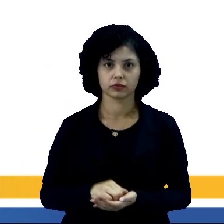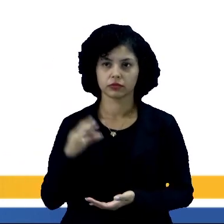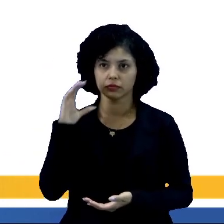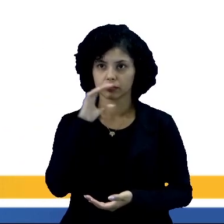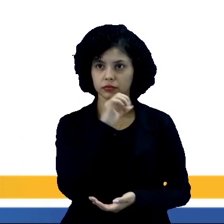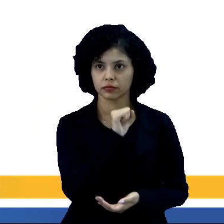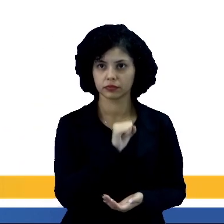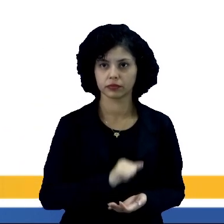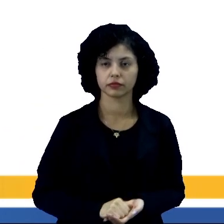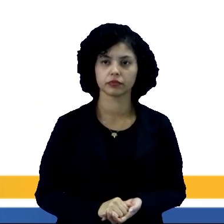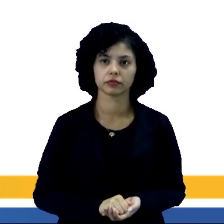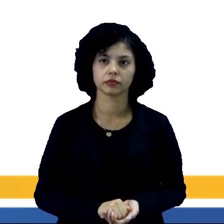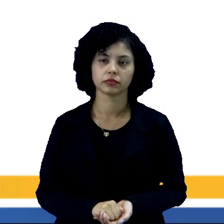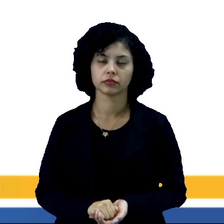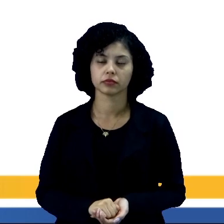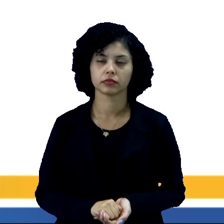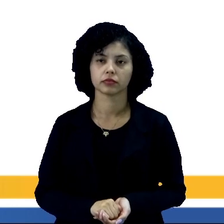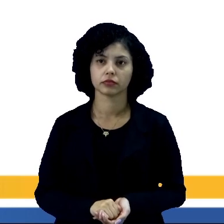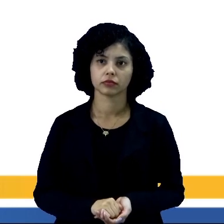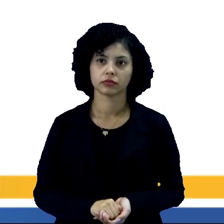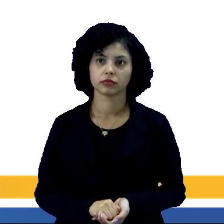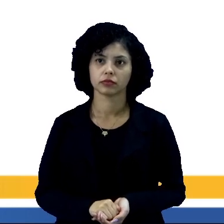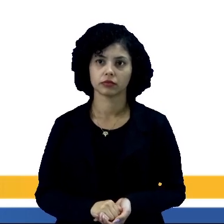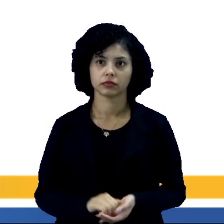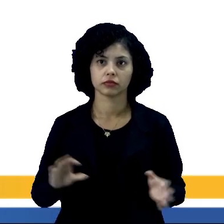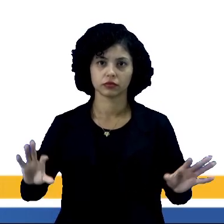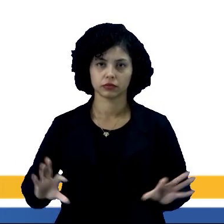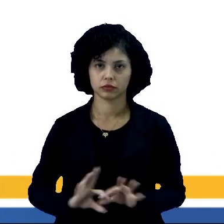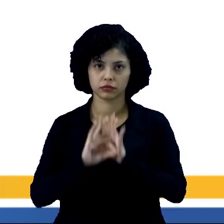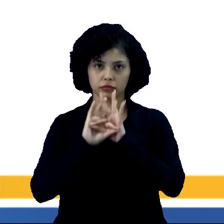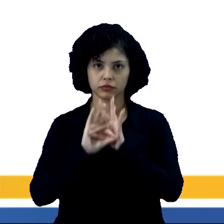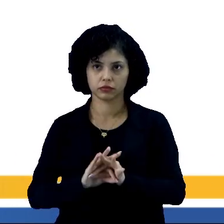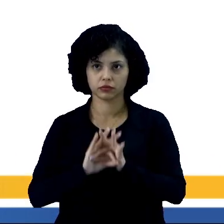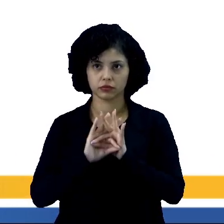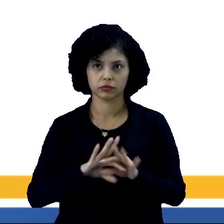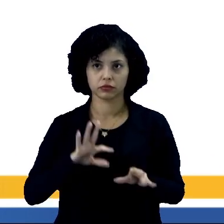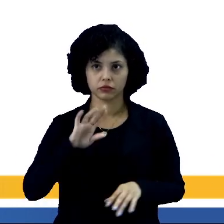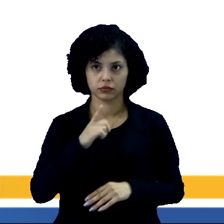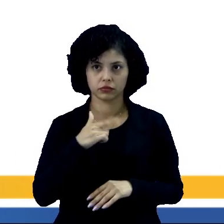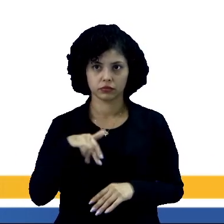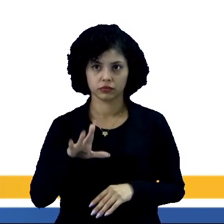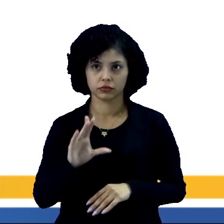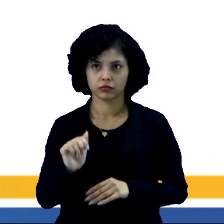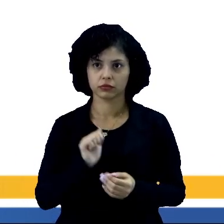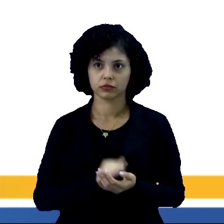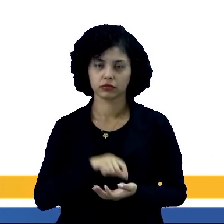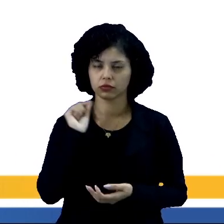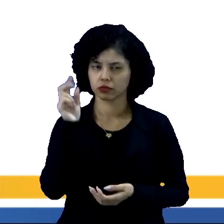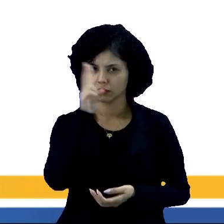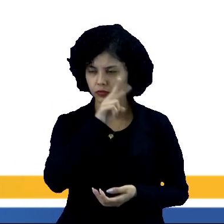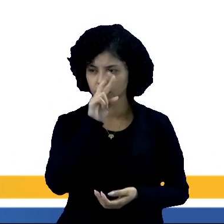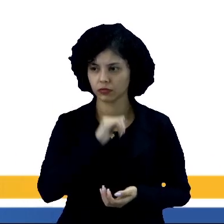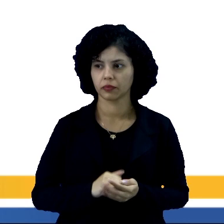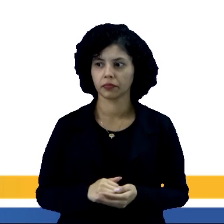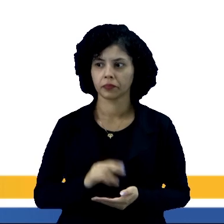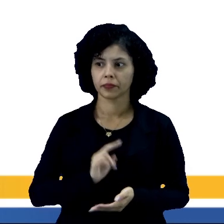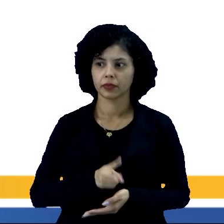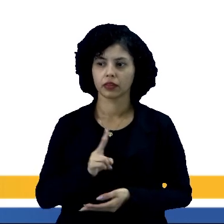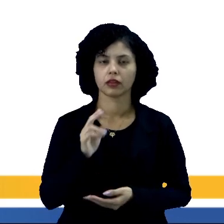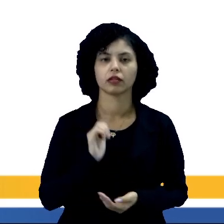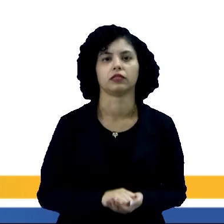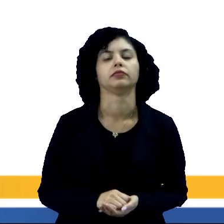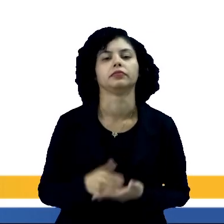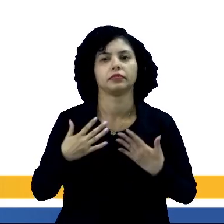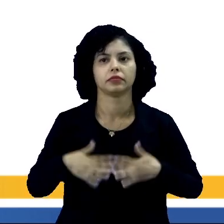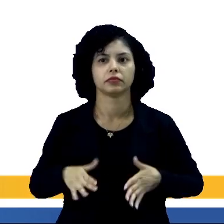forma rápida. E aí, o que seria essa fusão nuclear? Lembra que eu disse para vocês que o que mantém o Sol nesse